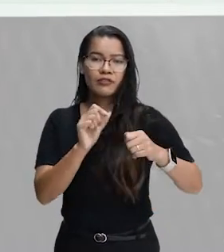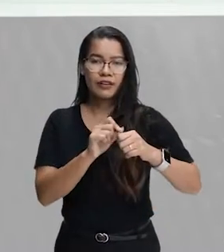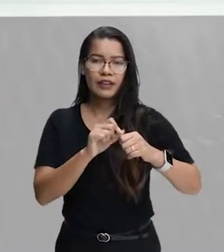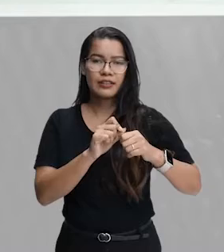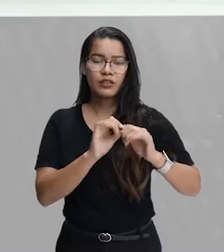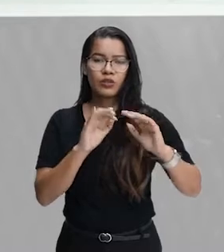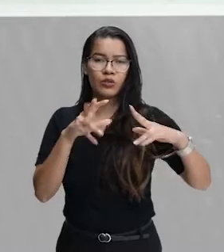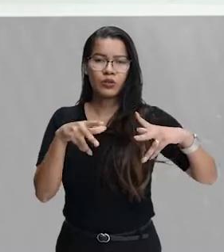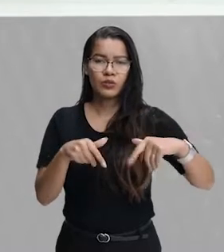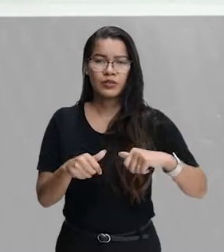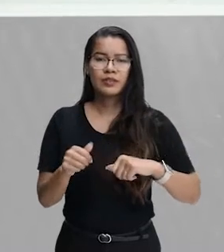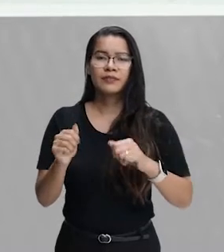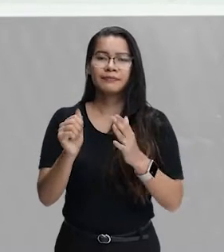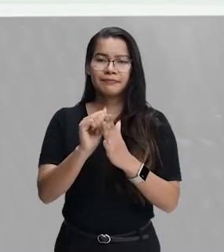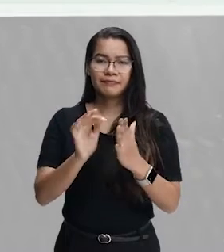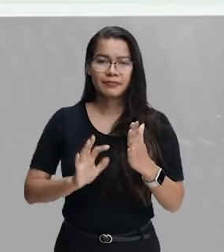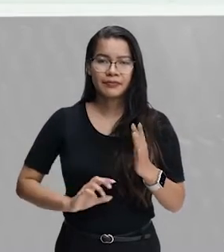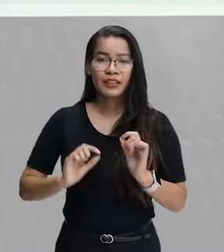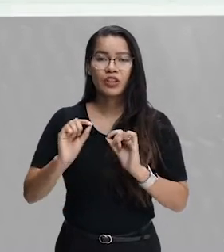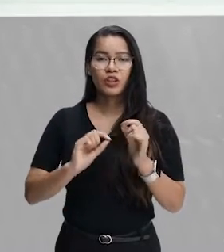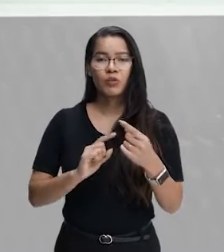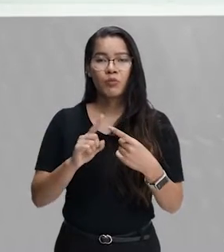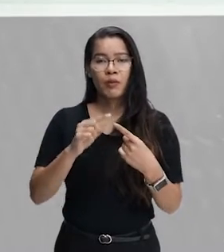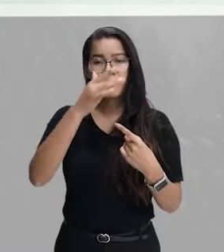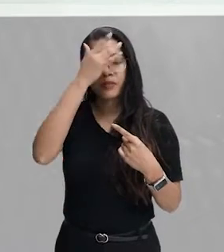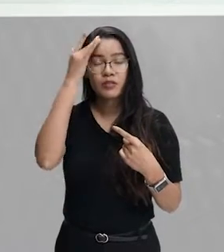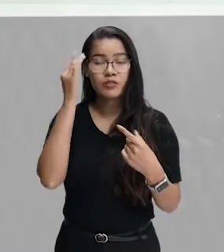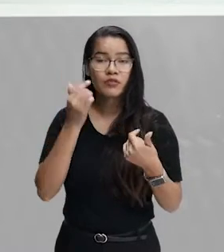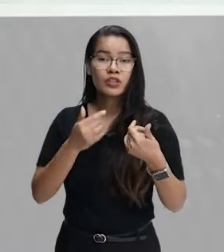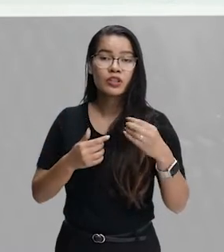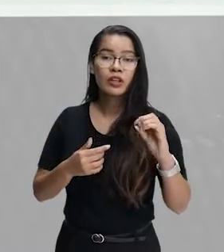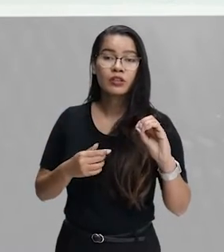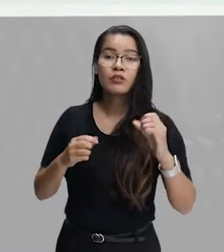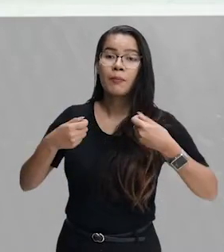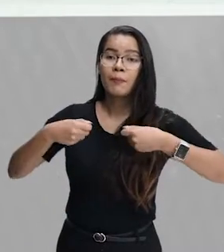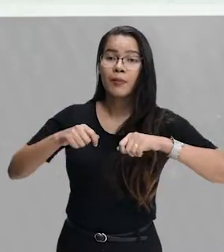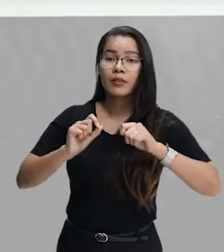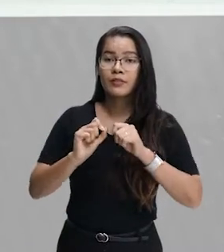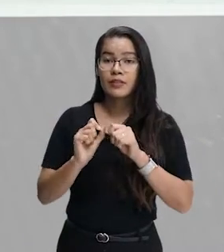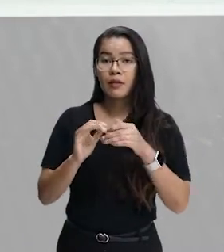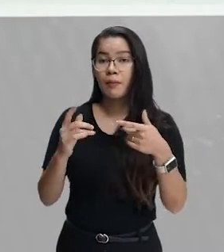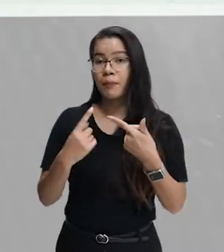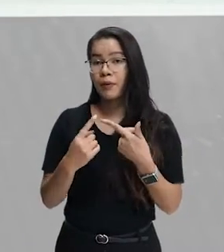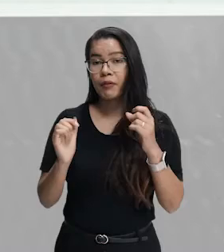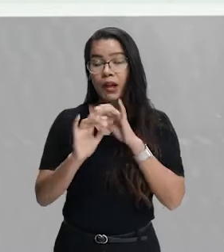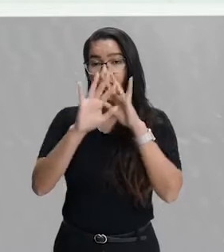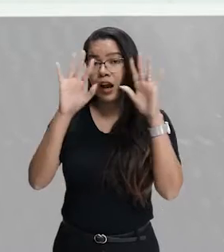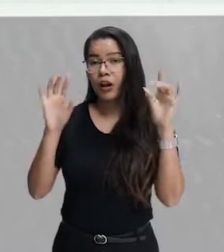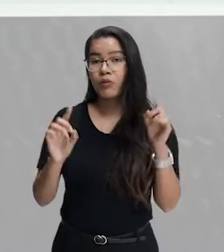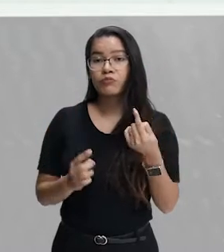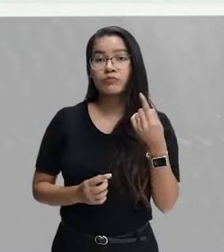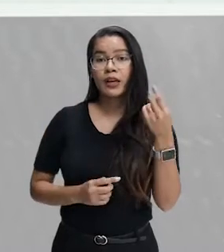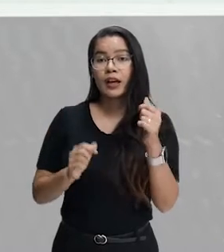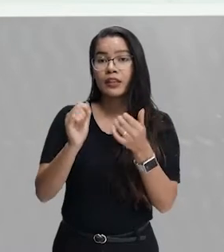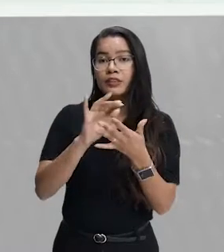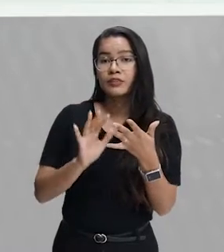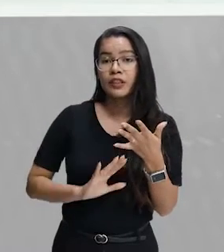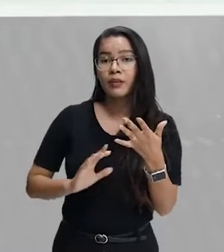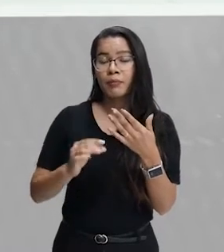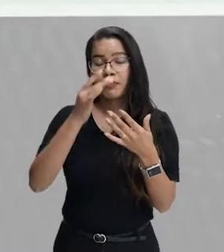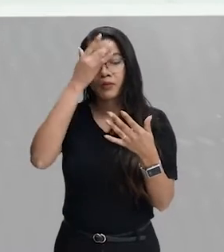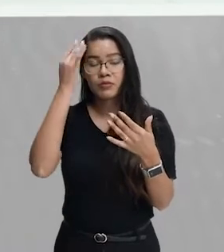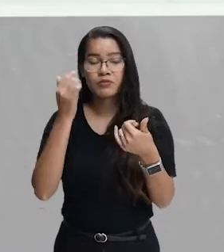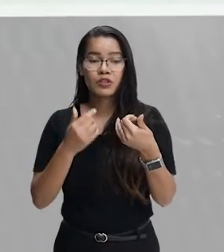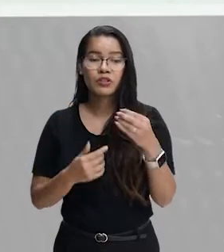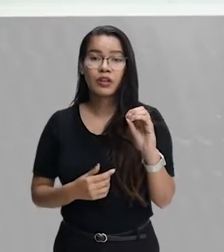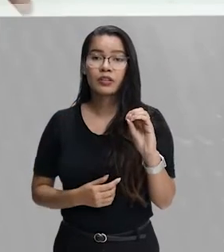vai fazer as atividades que uma pessoa de 20 anos pode fazer. Porque, logicamente, uma atividade que uma pessoa de 20 anos faz não